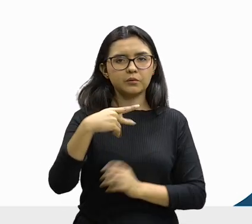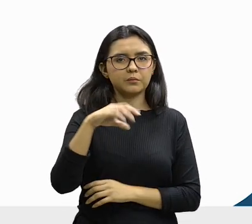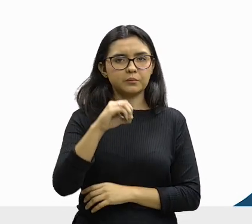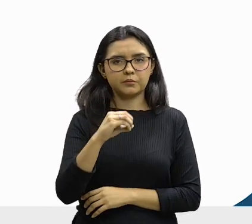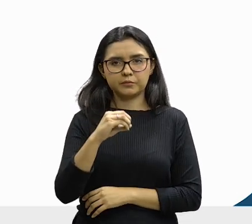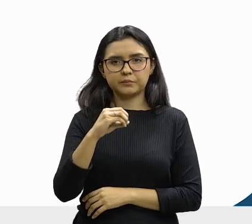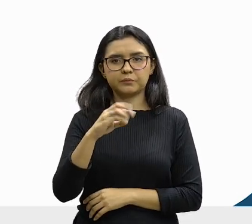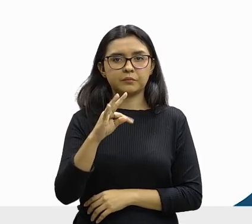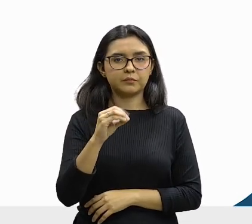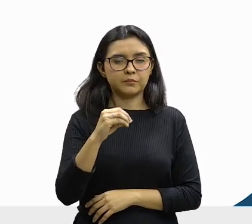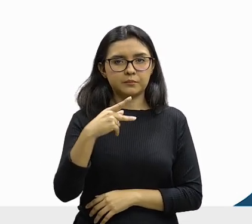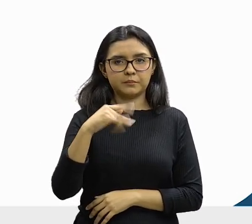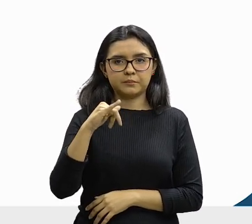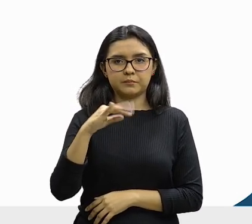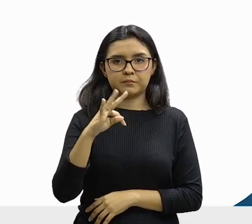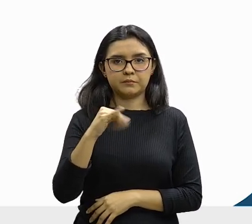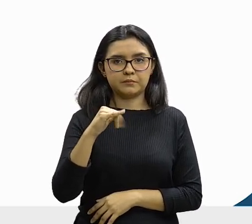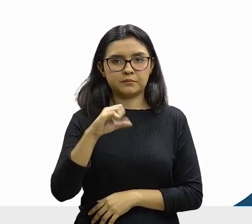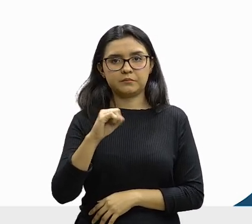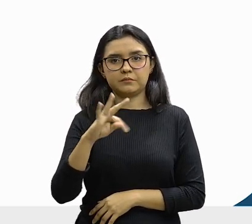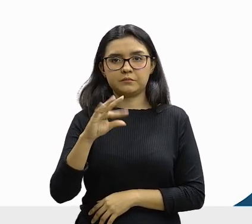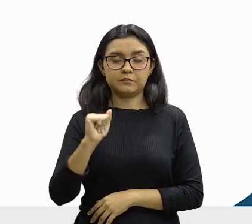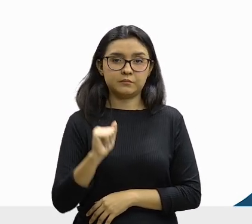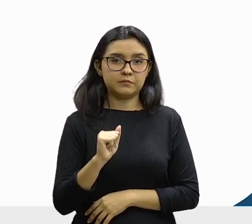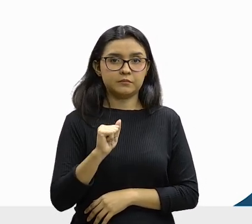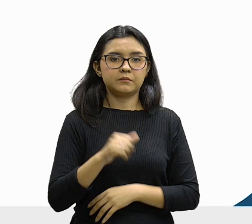seres unicelulares, tá?